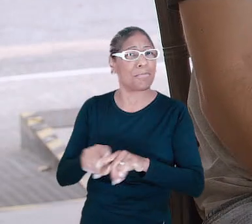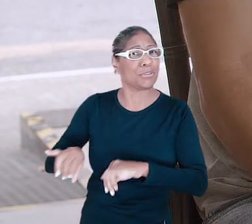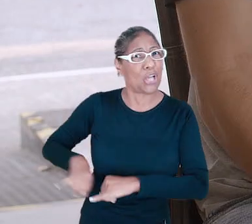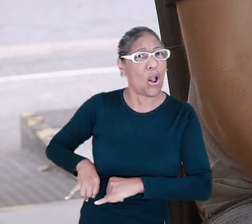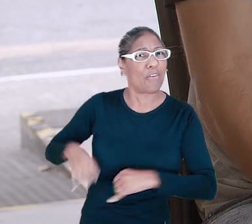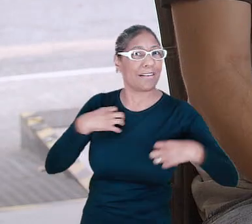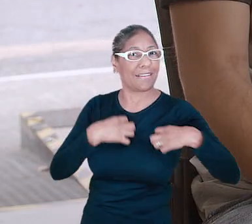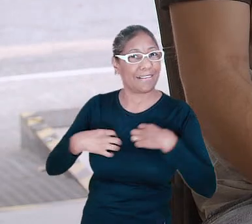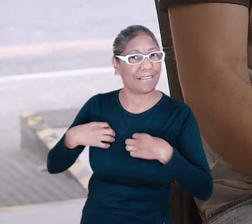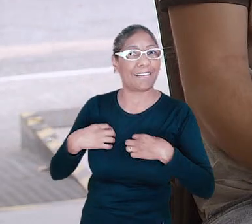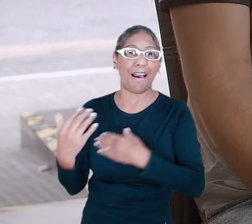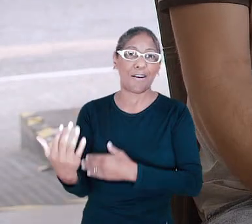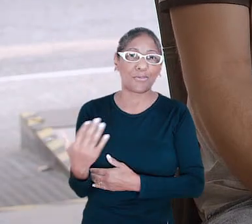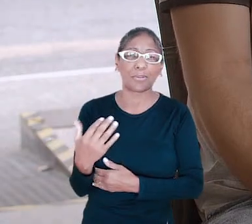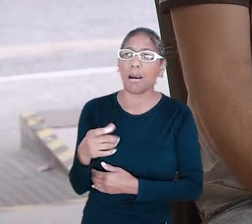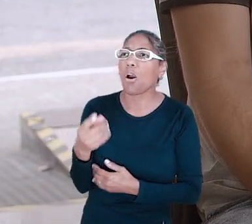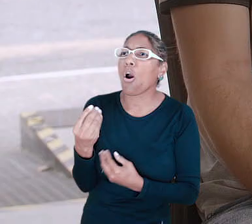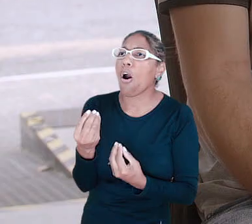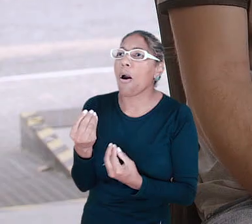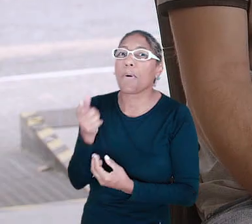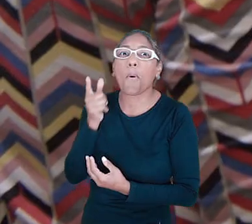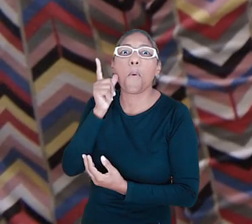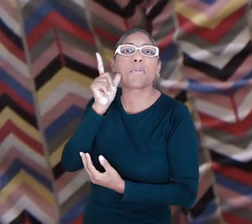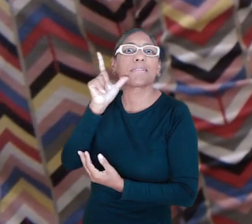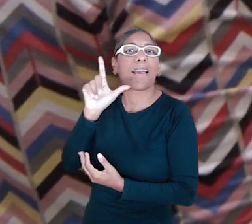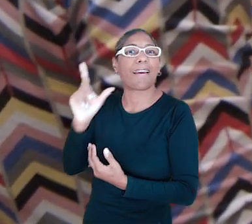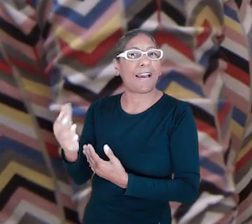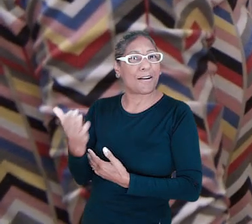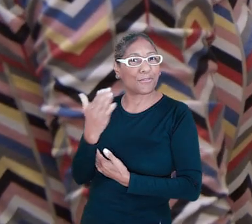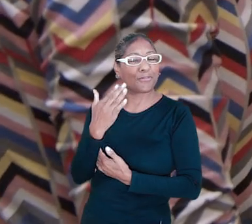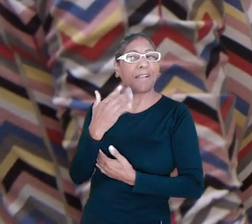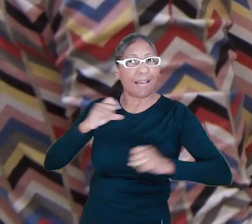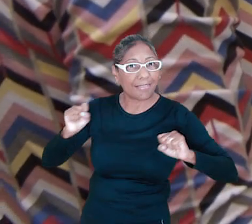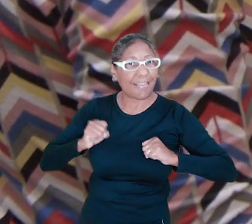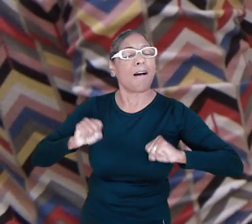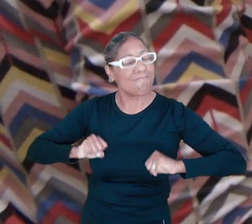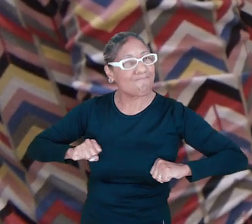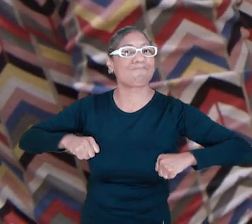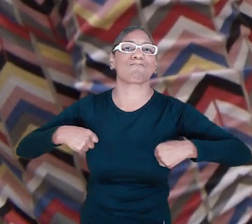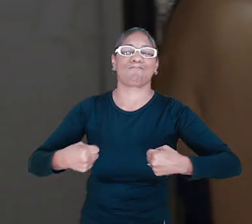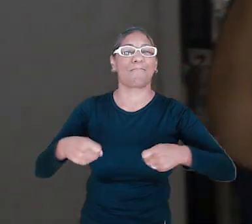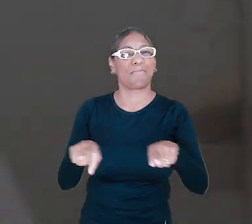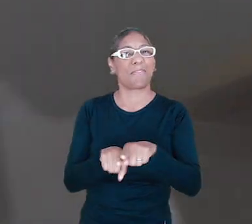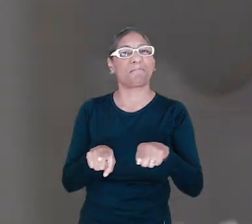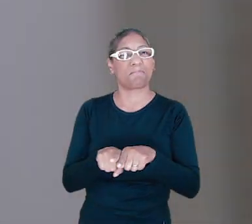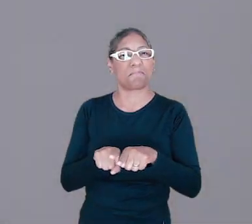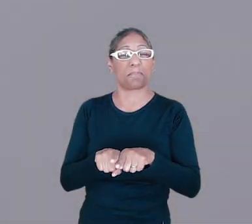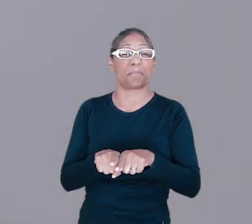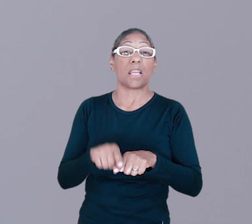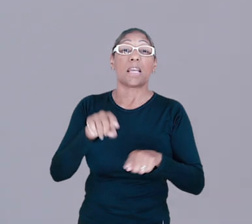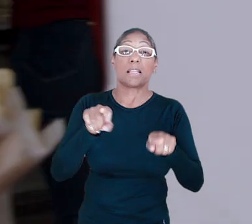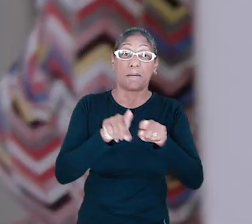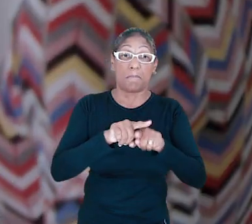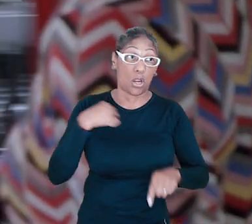enfrentam, e às vezes levantam maneiras em que tanto ajuda a gente a enfrentar o que está passando, e talvez o que a